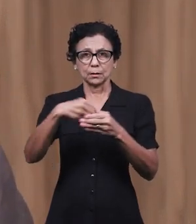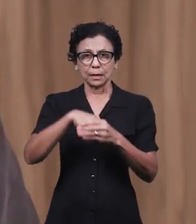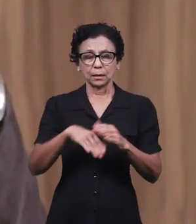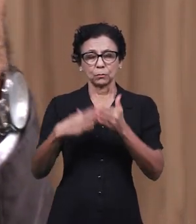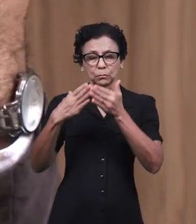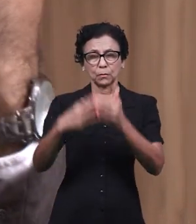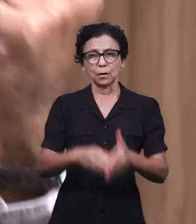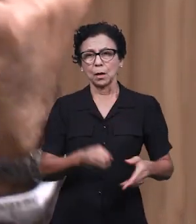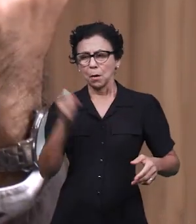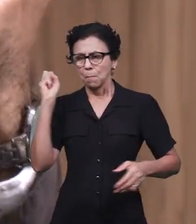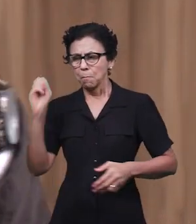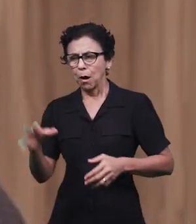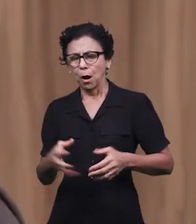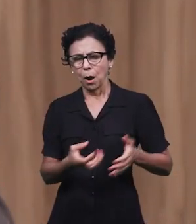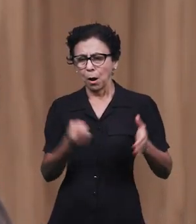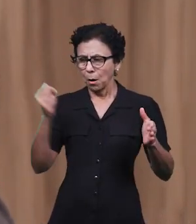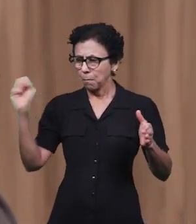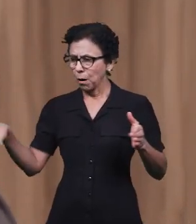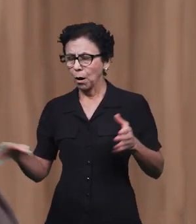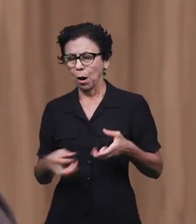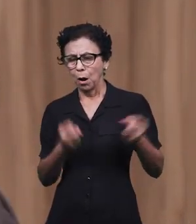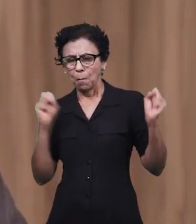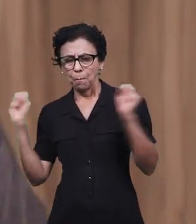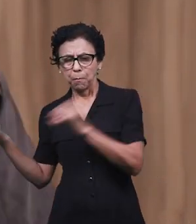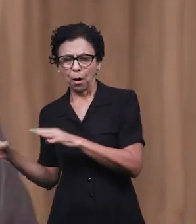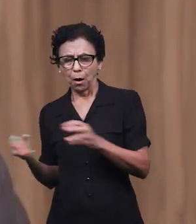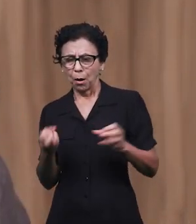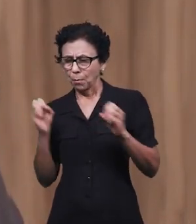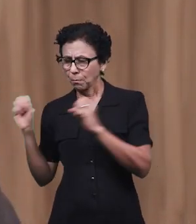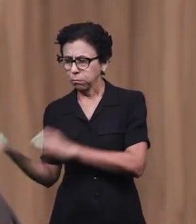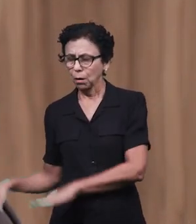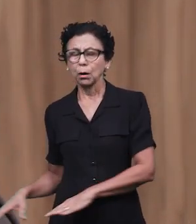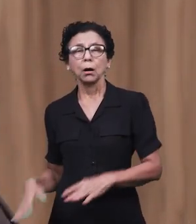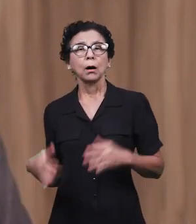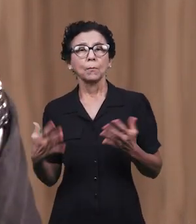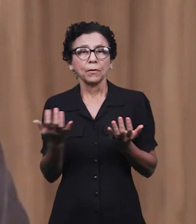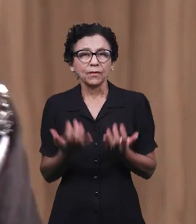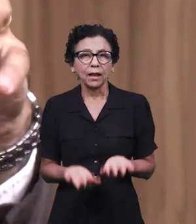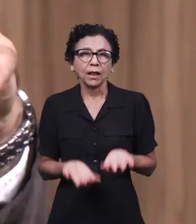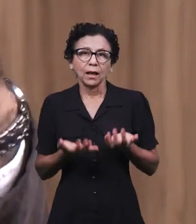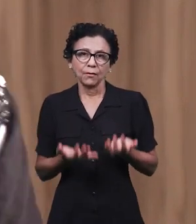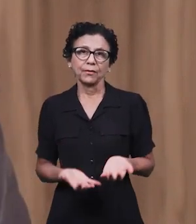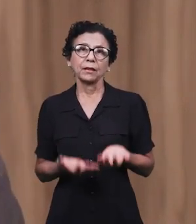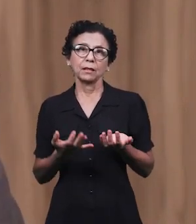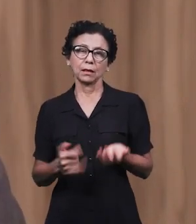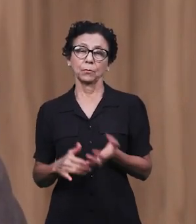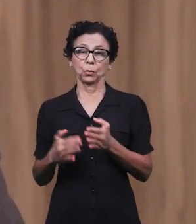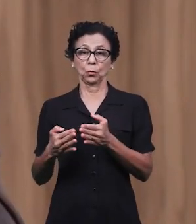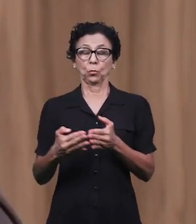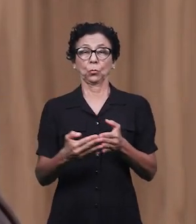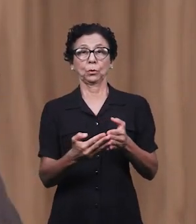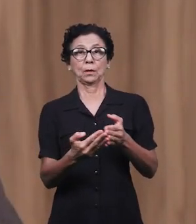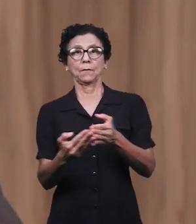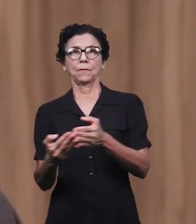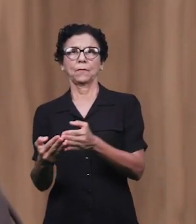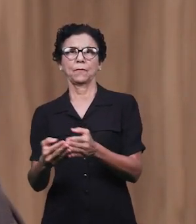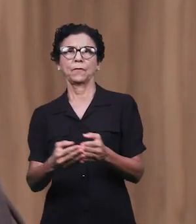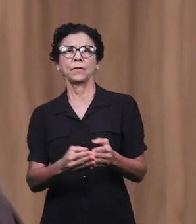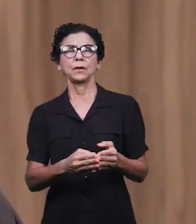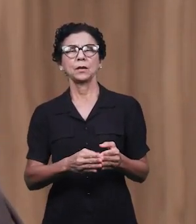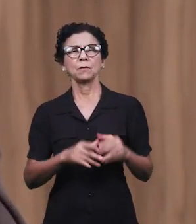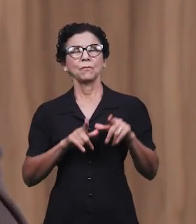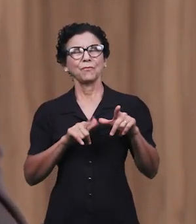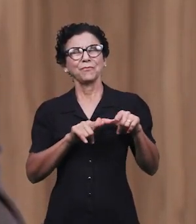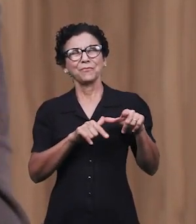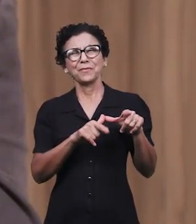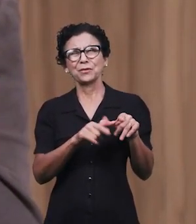pontos e consumidos também em Roma. Então era muito comum esse tipo de tráfego ali por